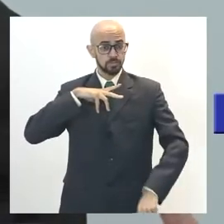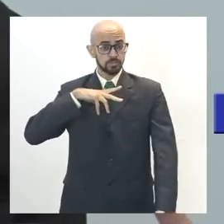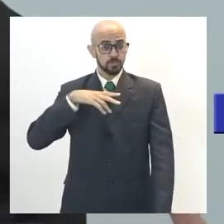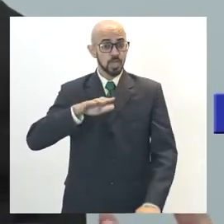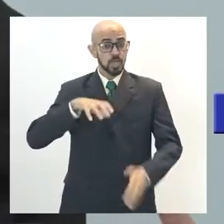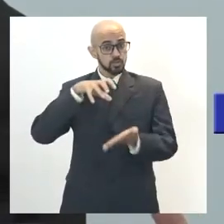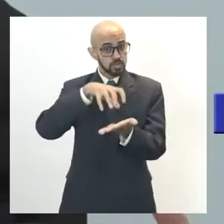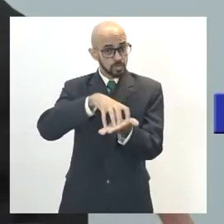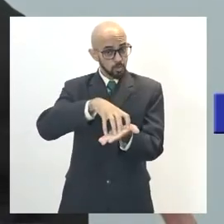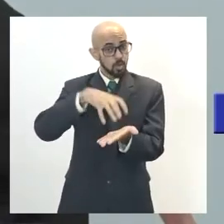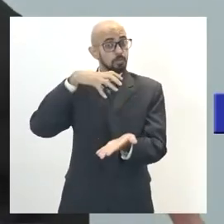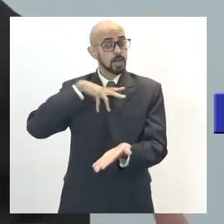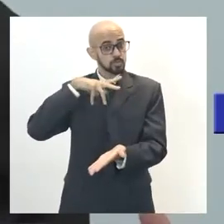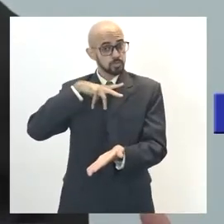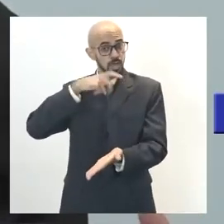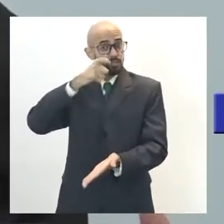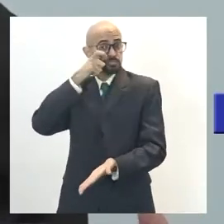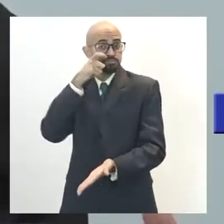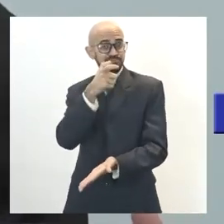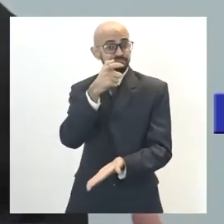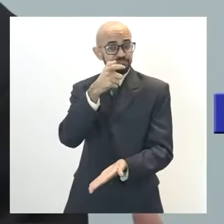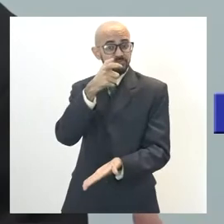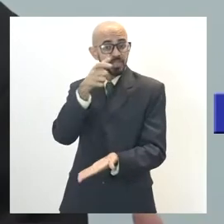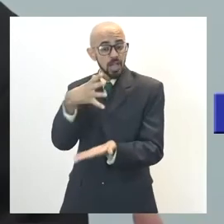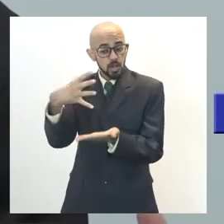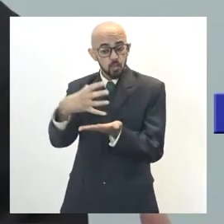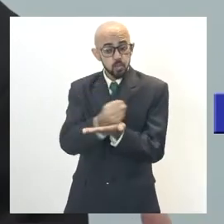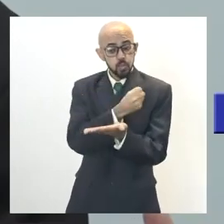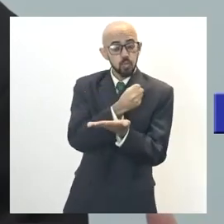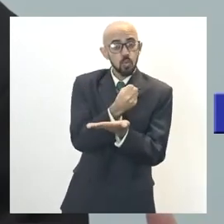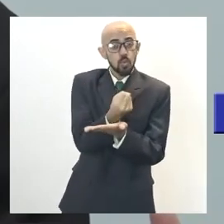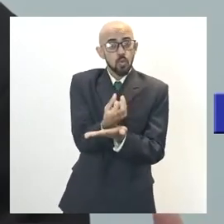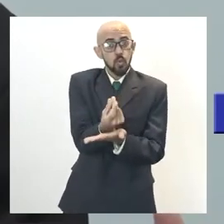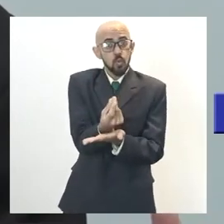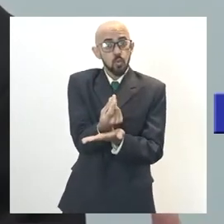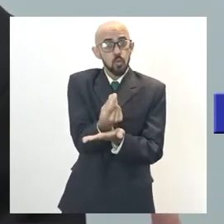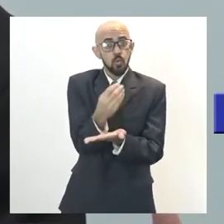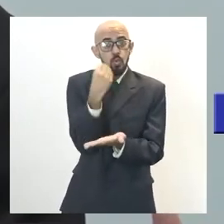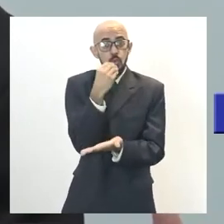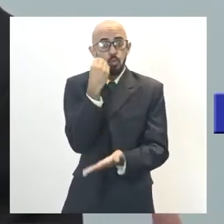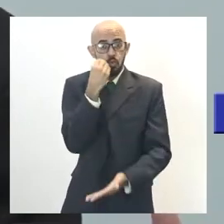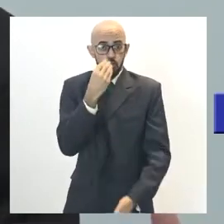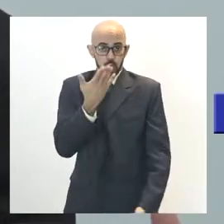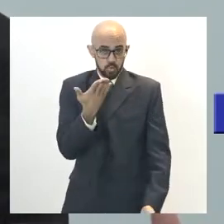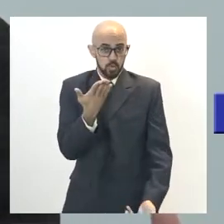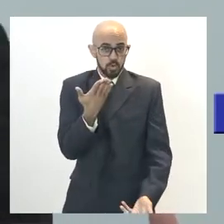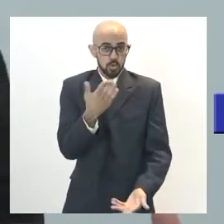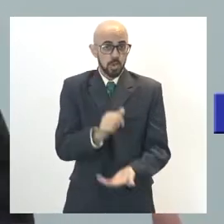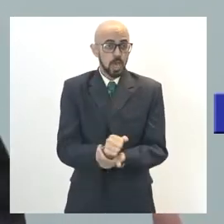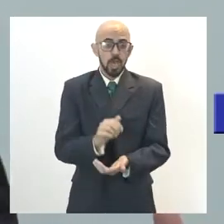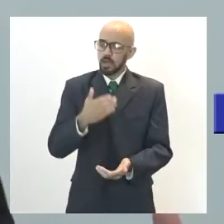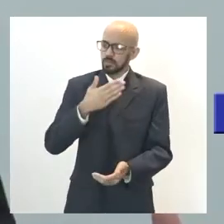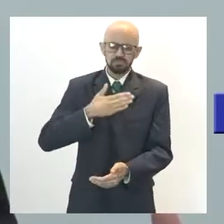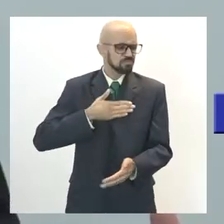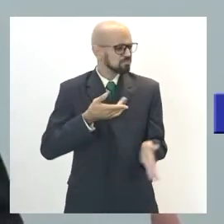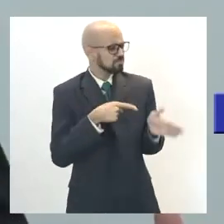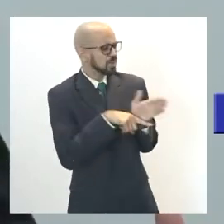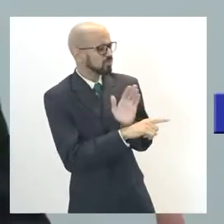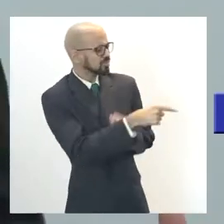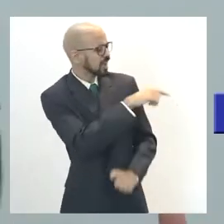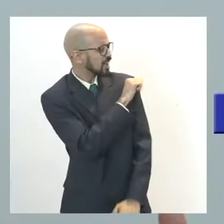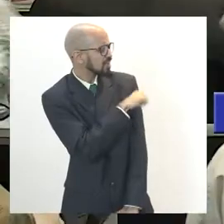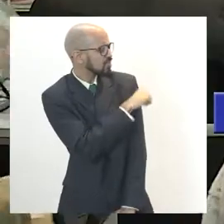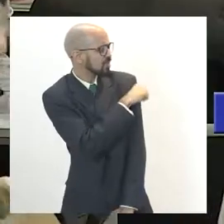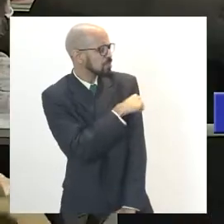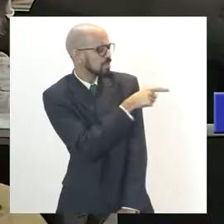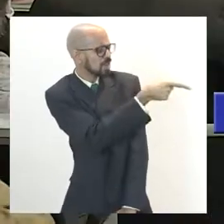conclui lembrando o setor privado Visa o que vocês acumulação de Capital natural o lucro foi a nossa experiência deputada enfermeira Rejane para vir aqui nessa cabeça só esteja